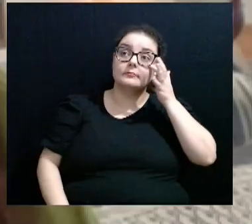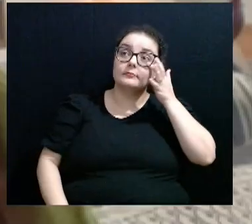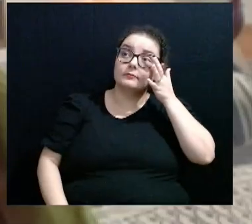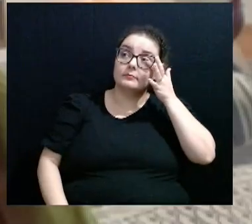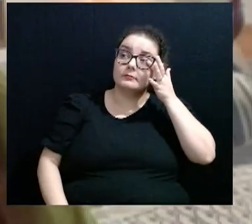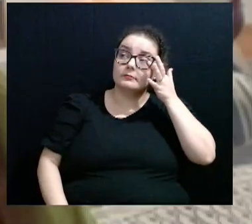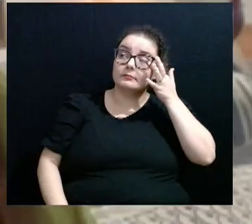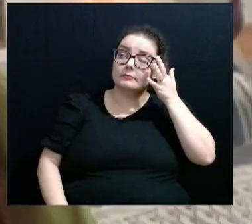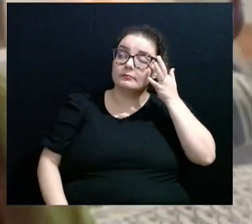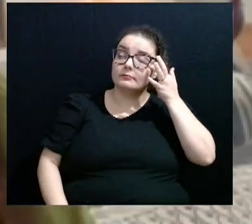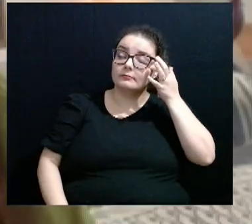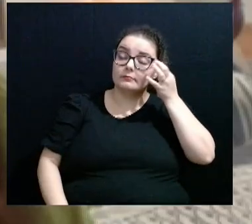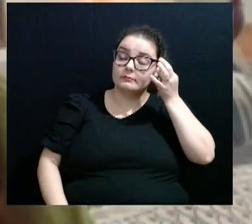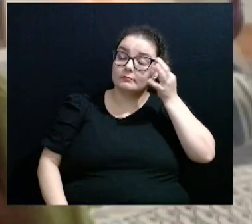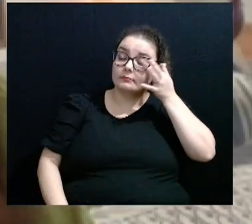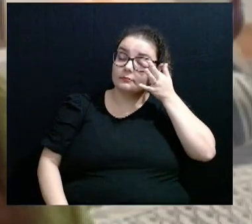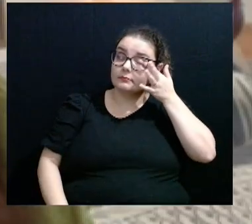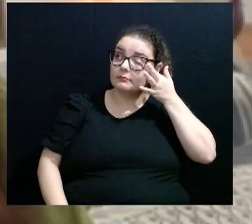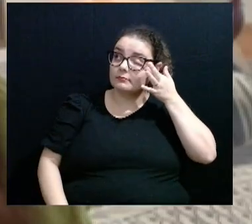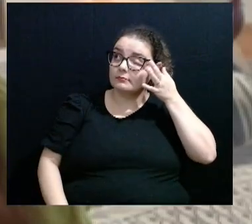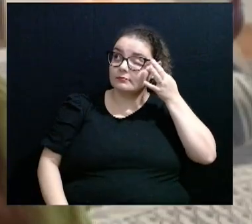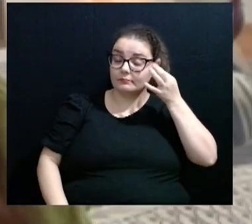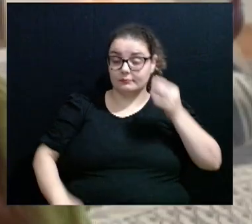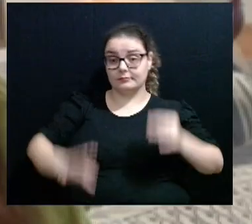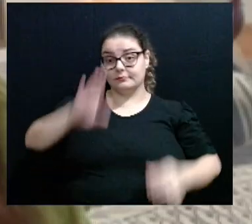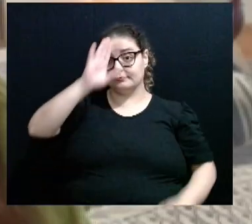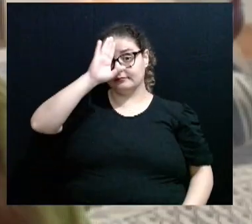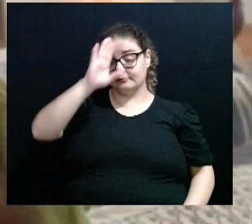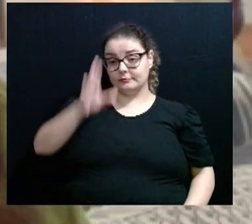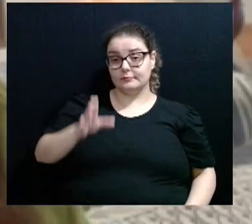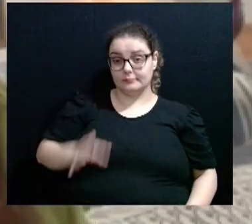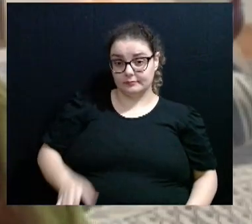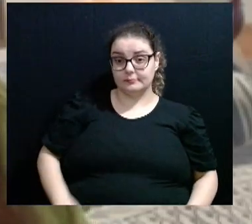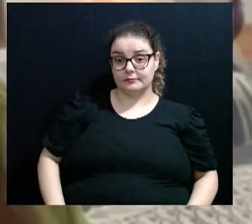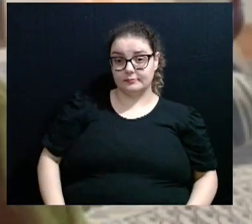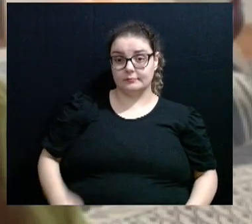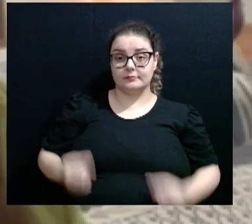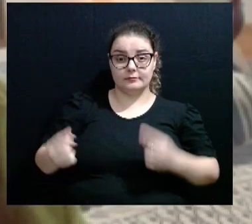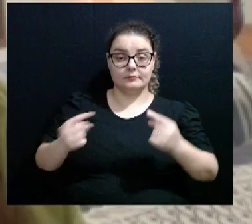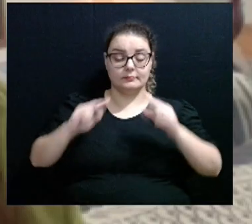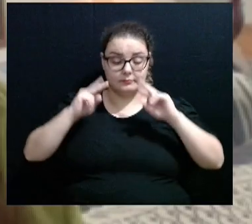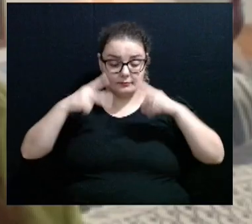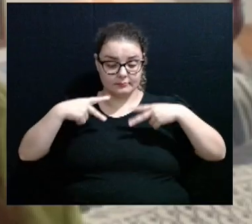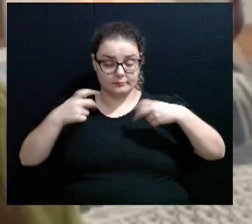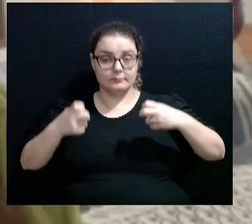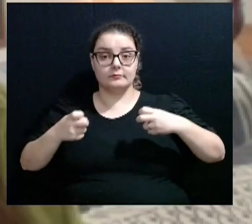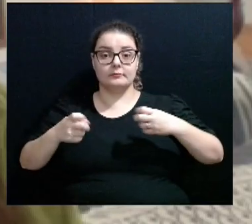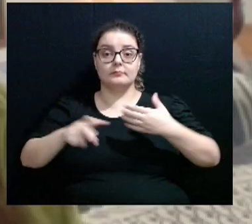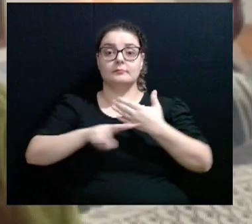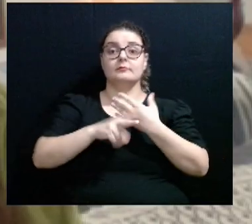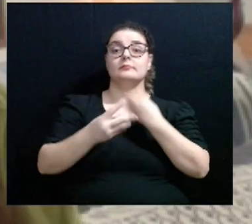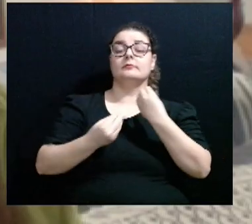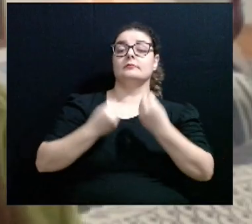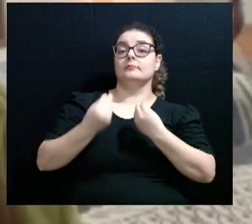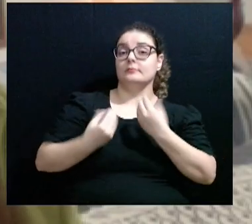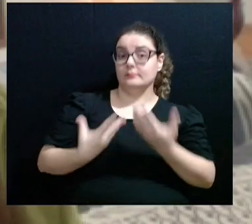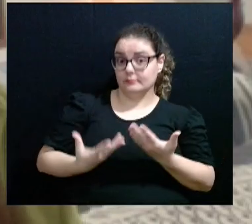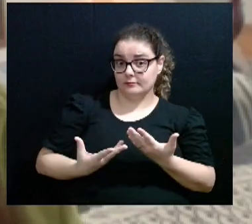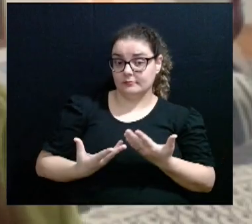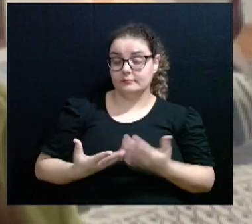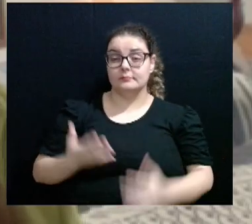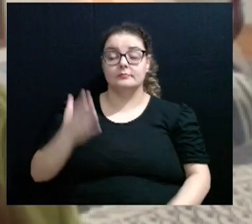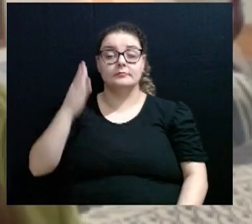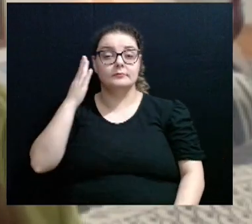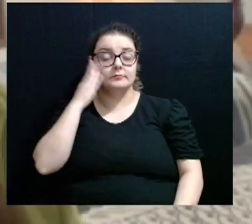Acho que o ponto principal é cada um ter o autoconhecimento de como aquilo os afeta, né? Então, a gente sabe, o filósofo